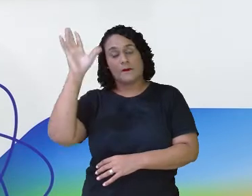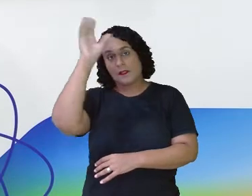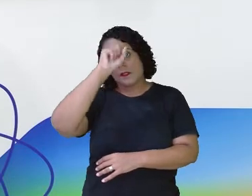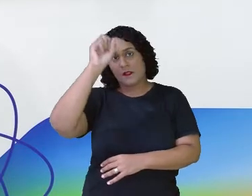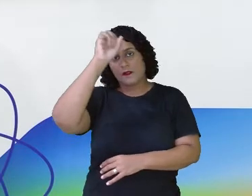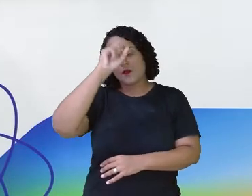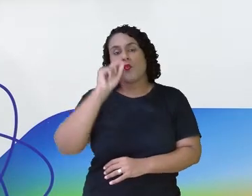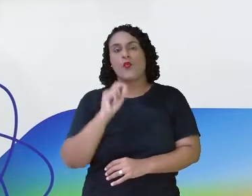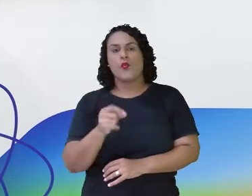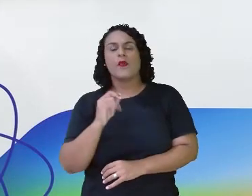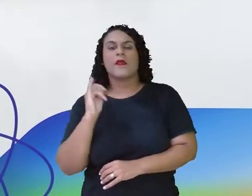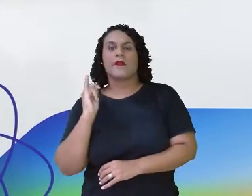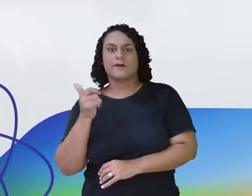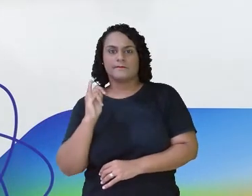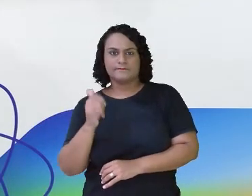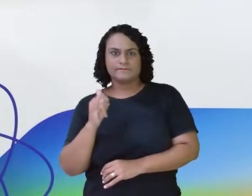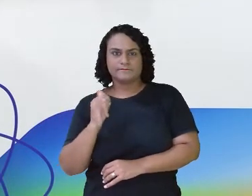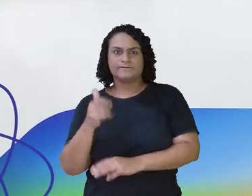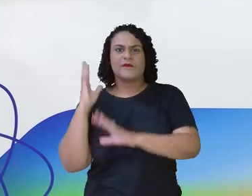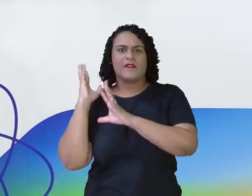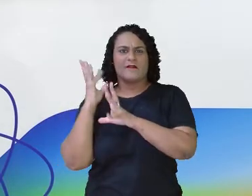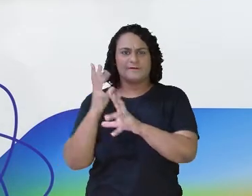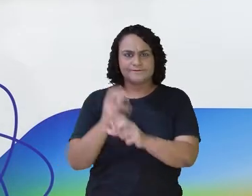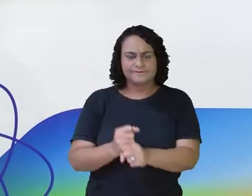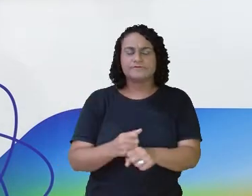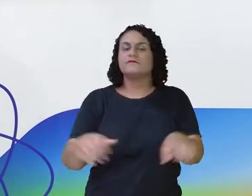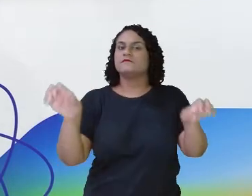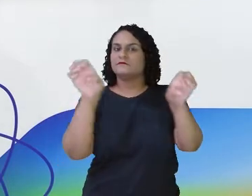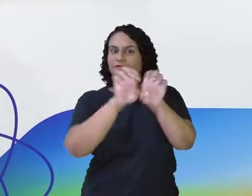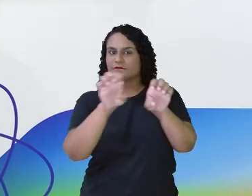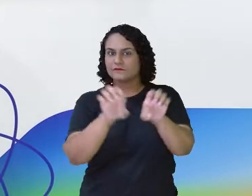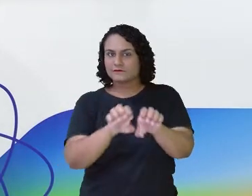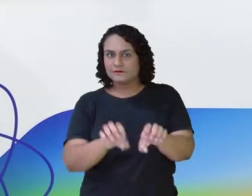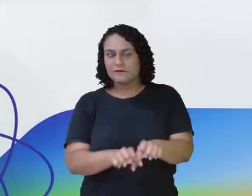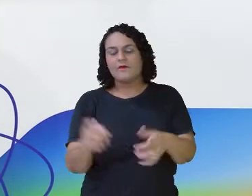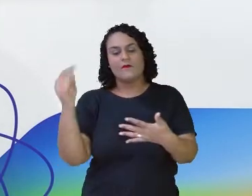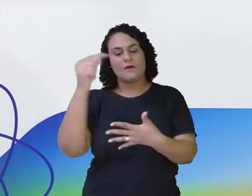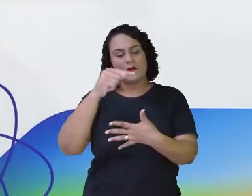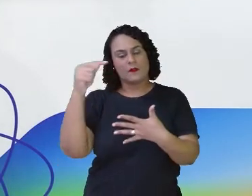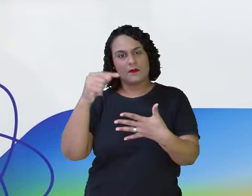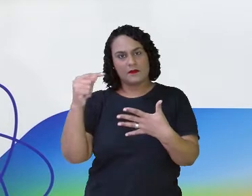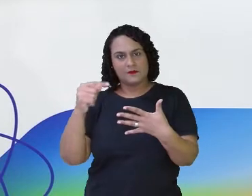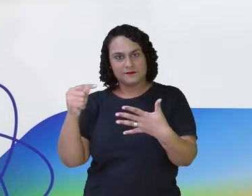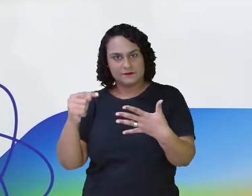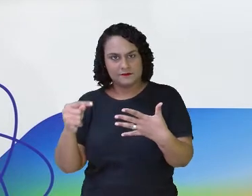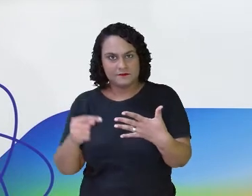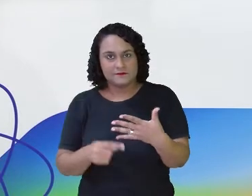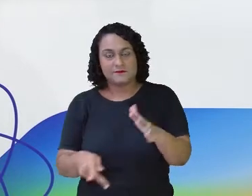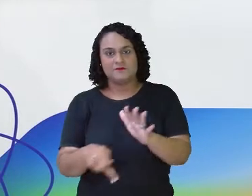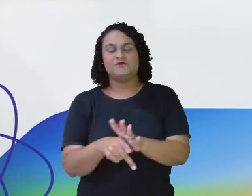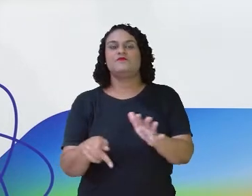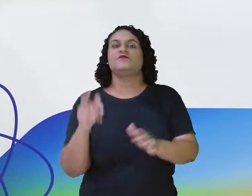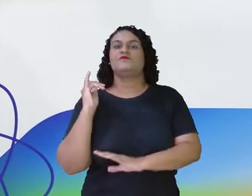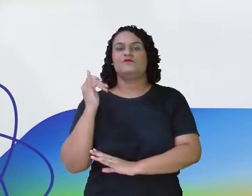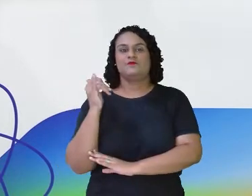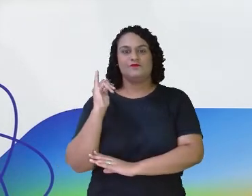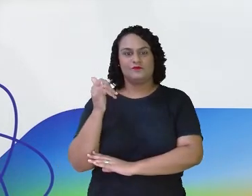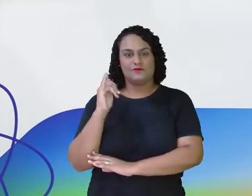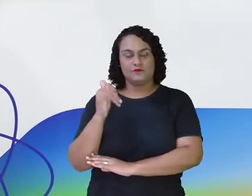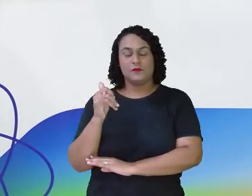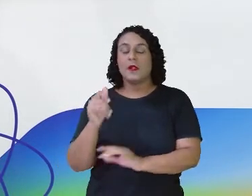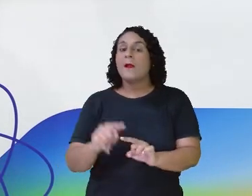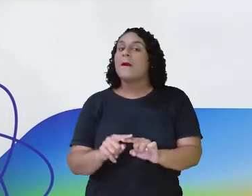conto, como vamos rever daqui a pouco, a estrutura de um conto, os elementos que constituem um conto, só